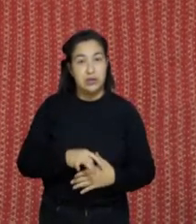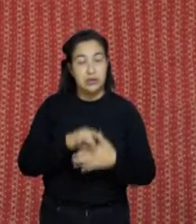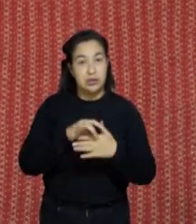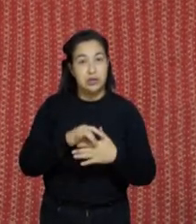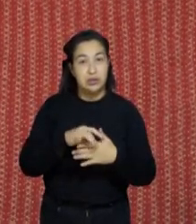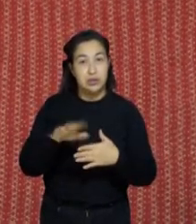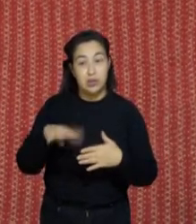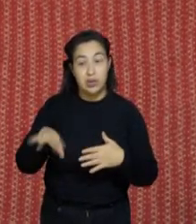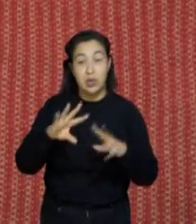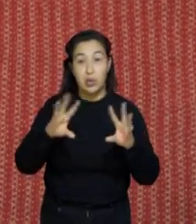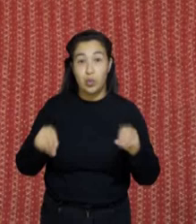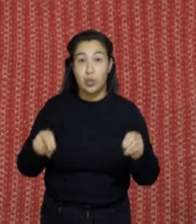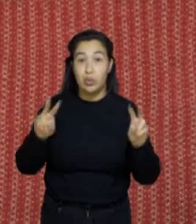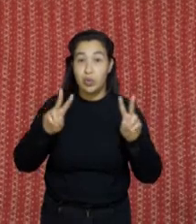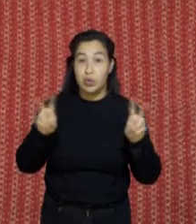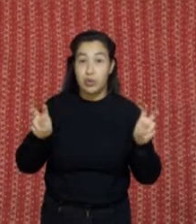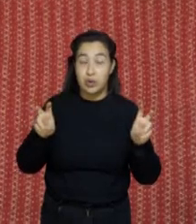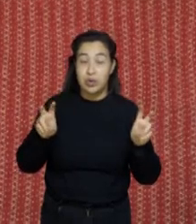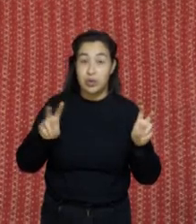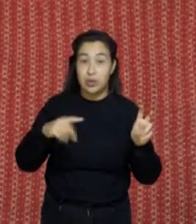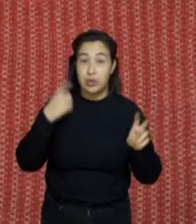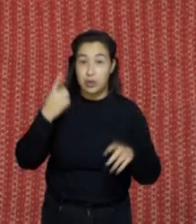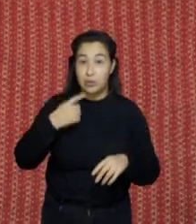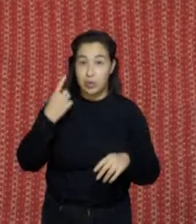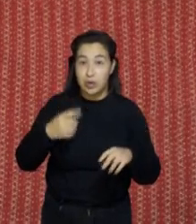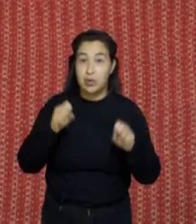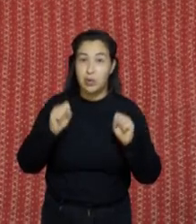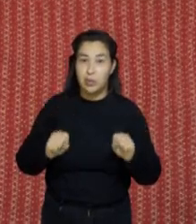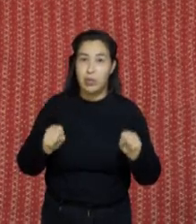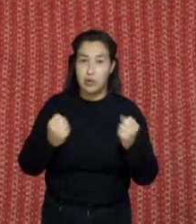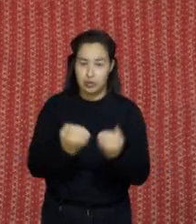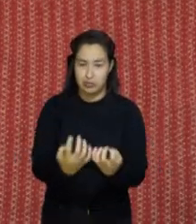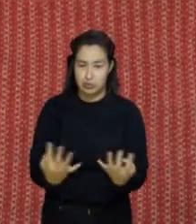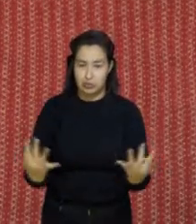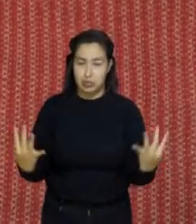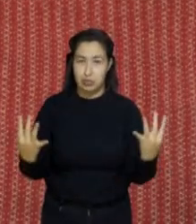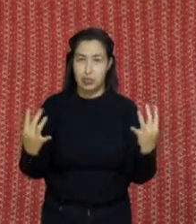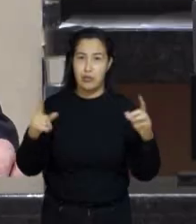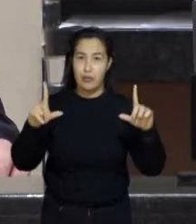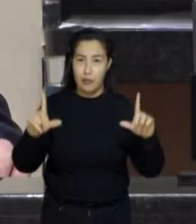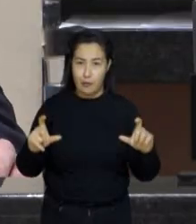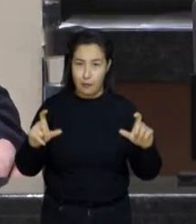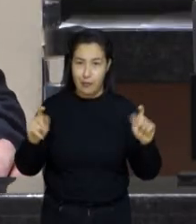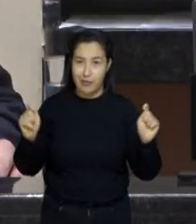se fizessem presentes para que nós pudéssemos fazer um registro, uma fotografia. Obrigado.